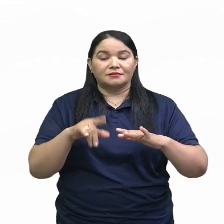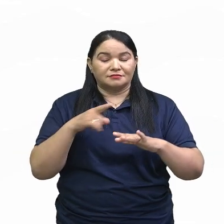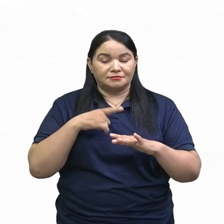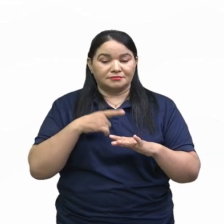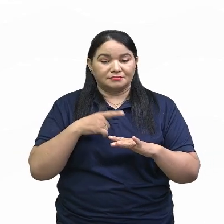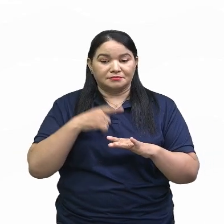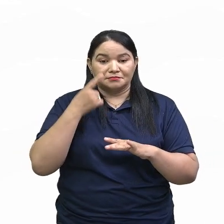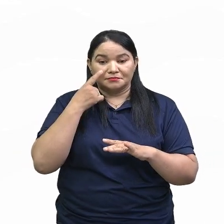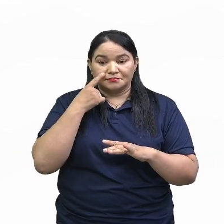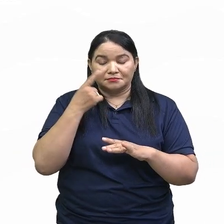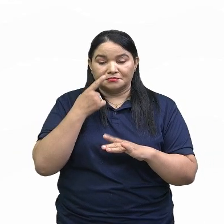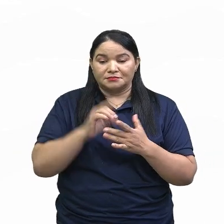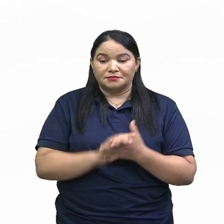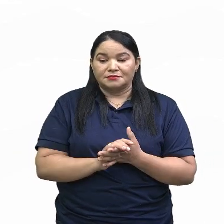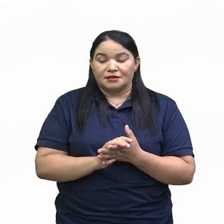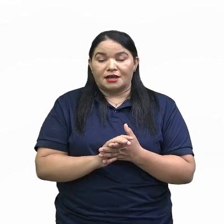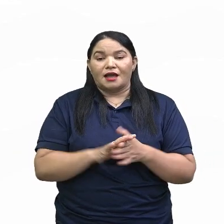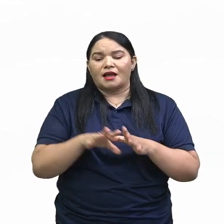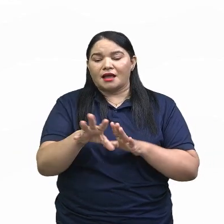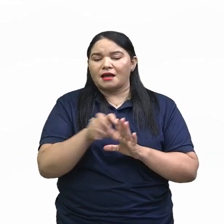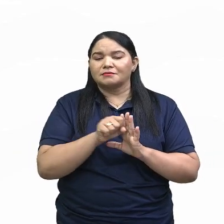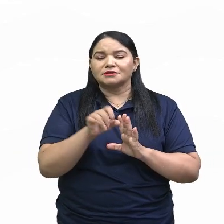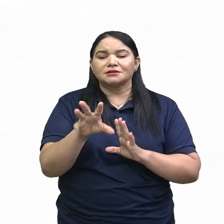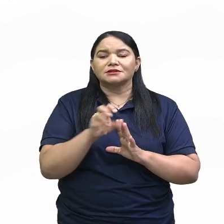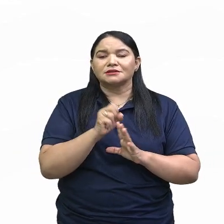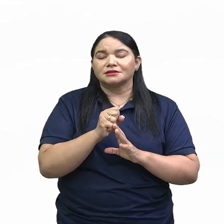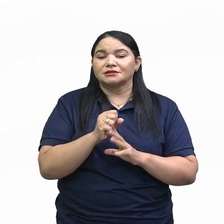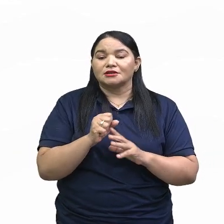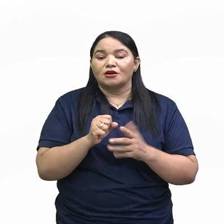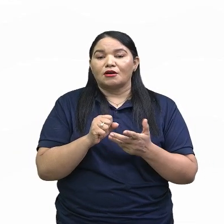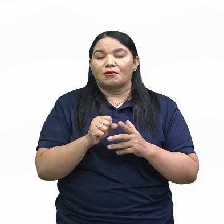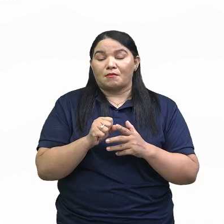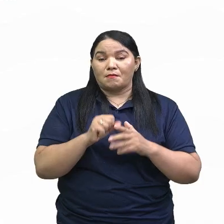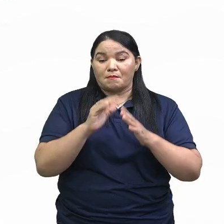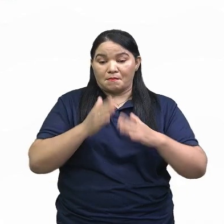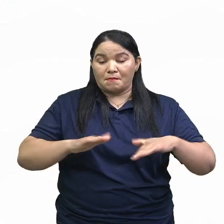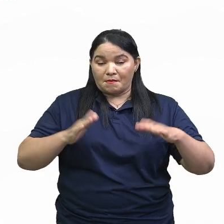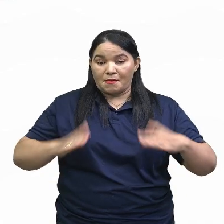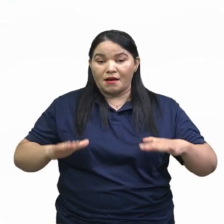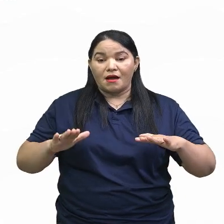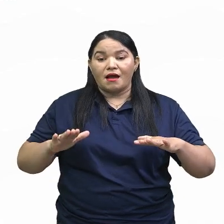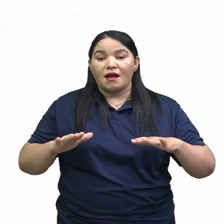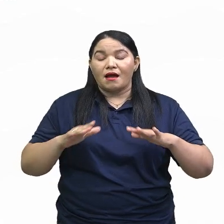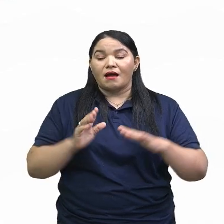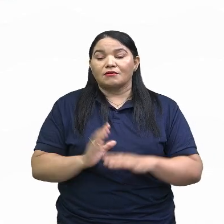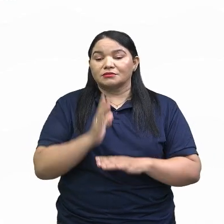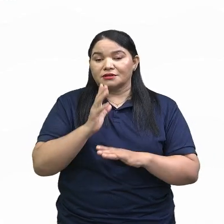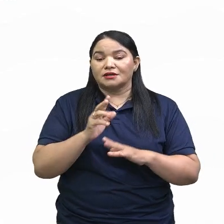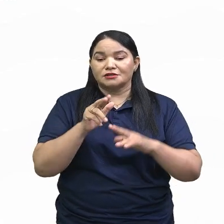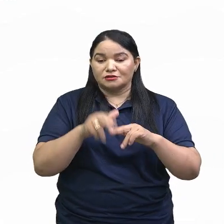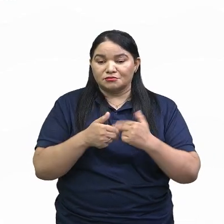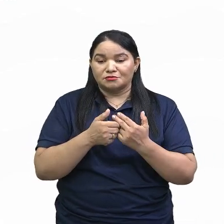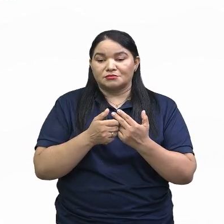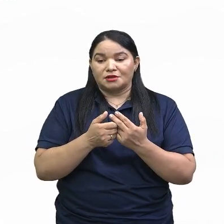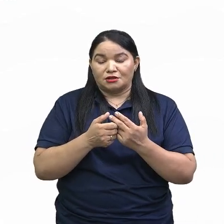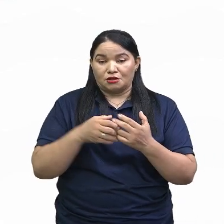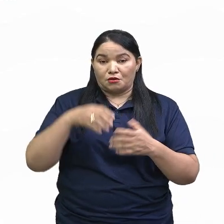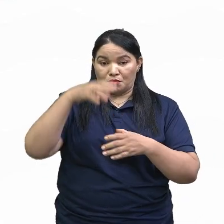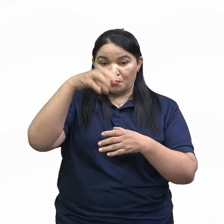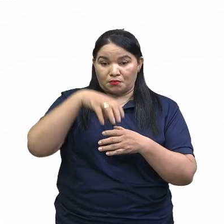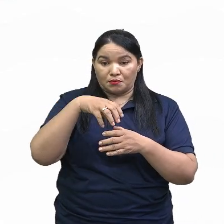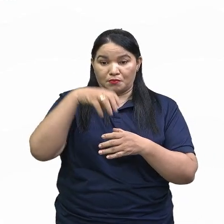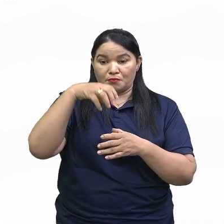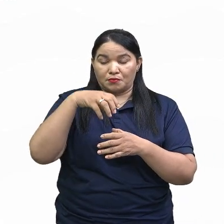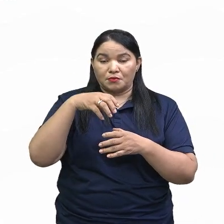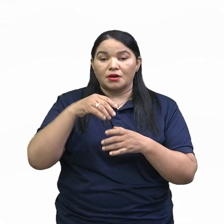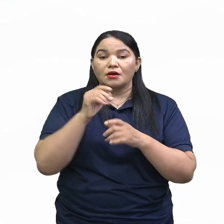Vamos observar que a captação da energia maremotriz ela ocorre por meio de usinas maremotrizes, que